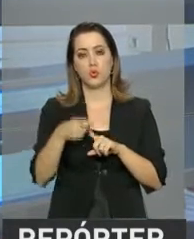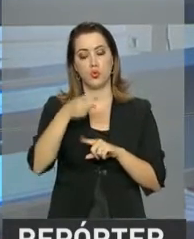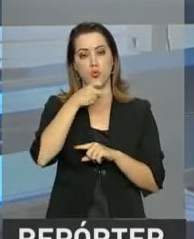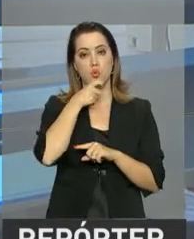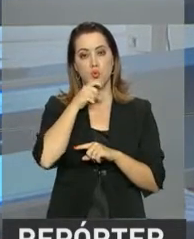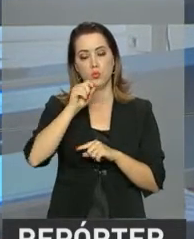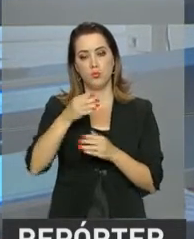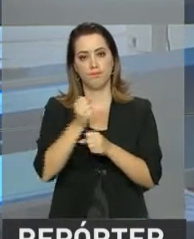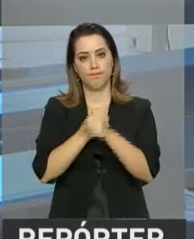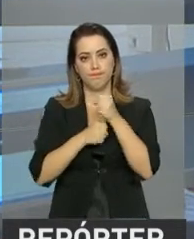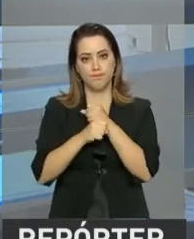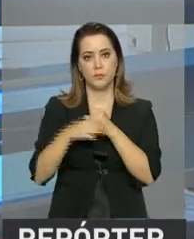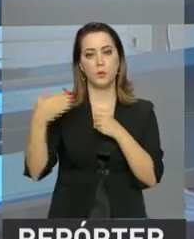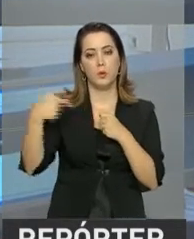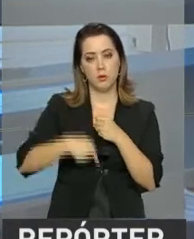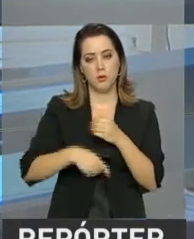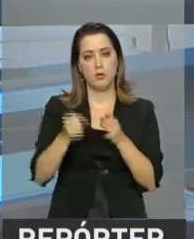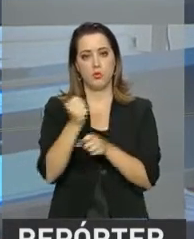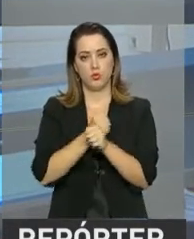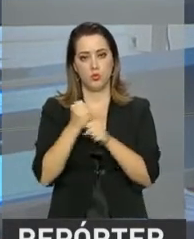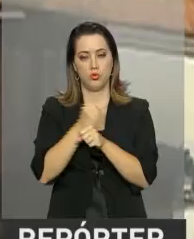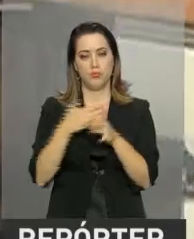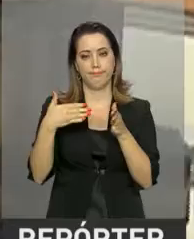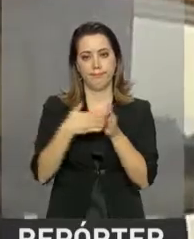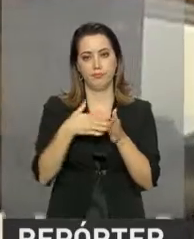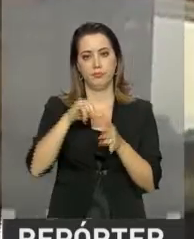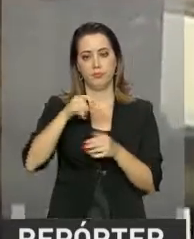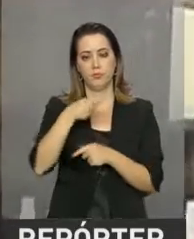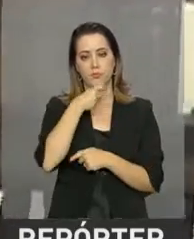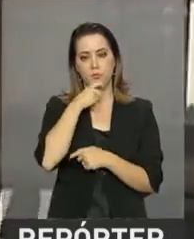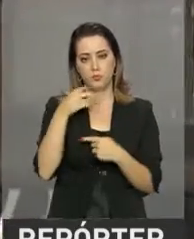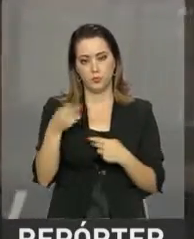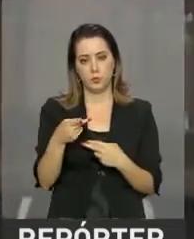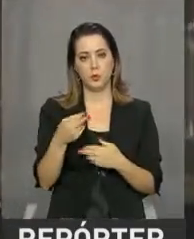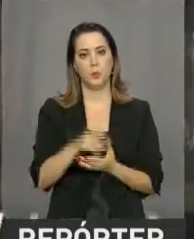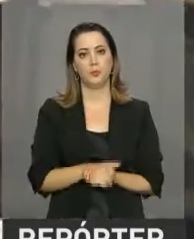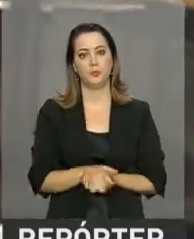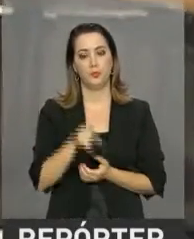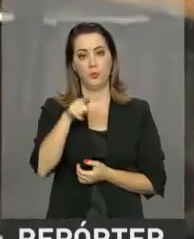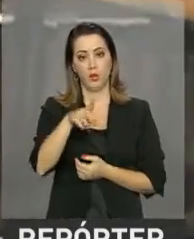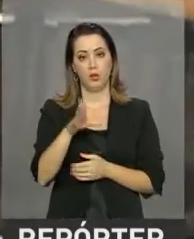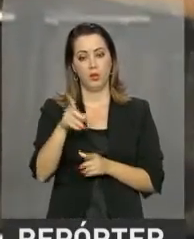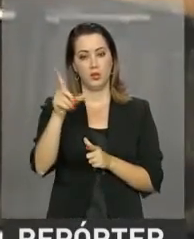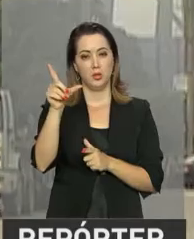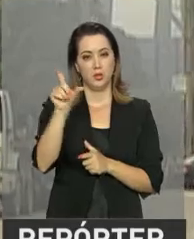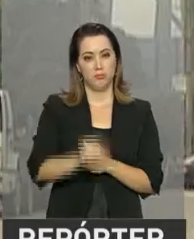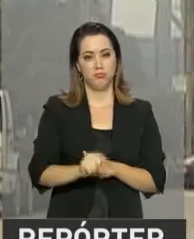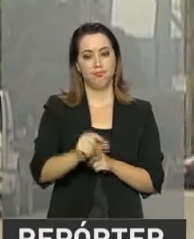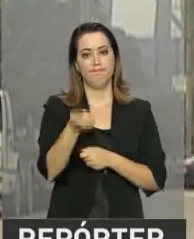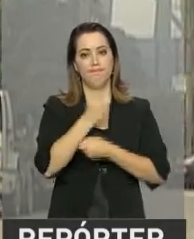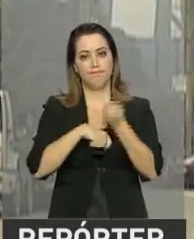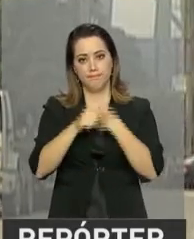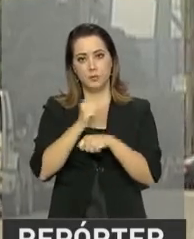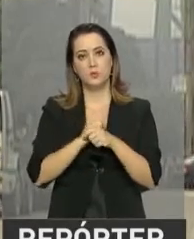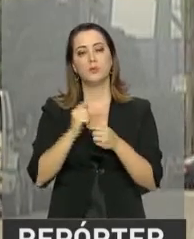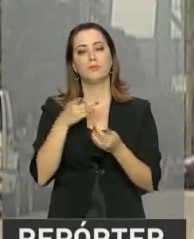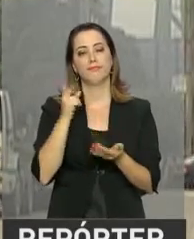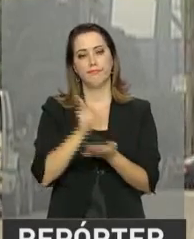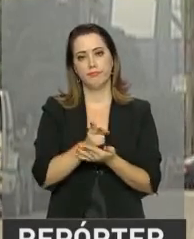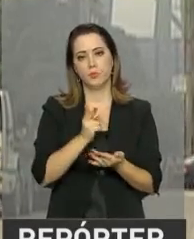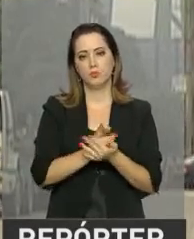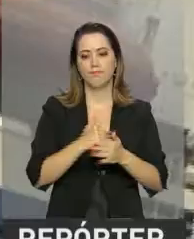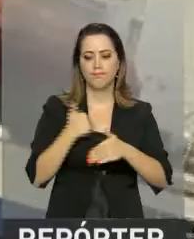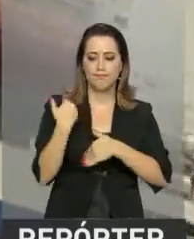nesta terça-feira pela Secretaria do Tesouro Nacional. A retração da economia ainda está prejudicando as